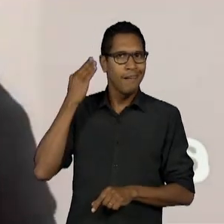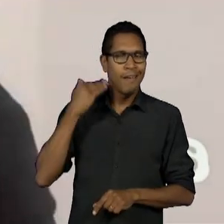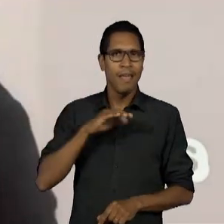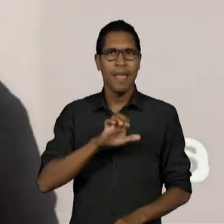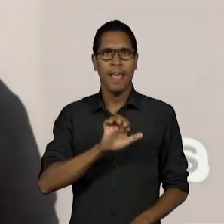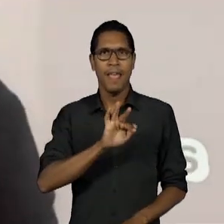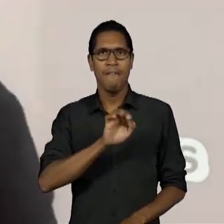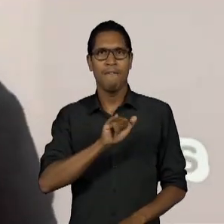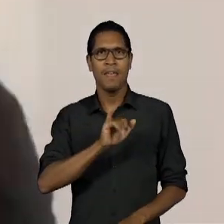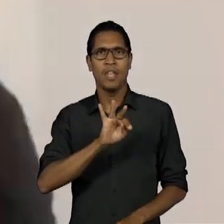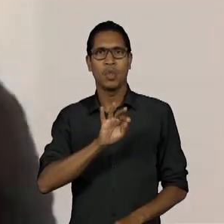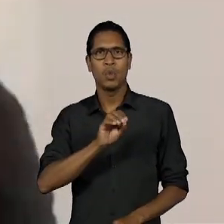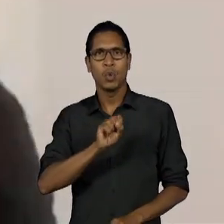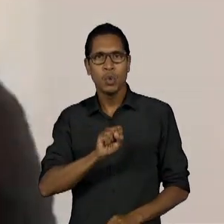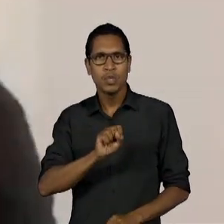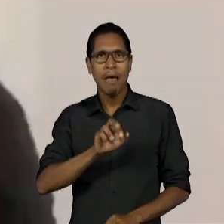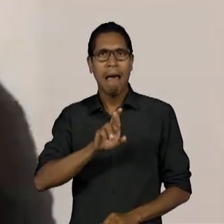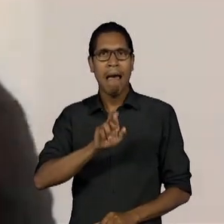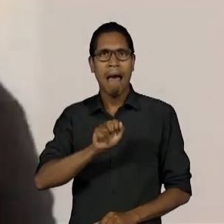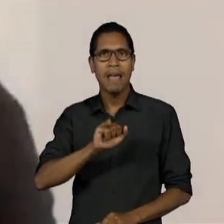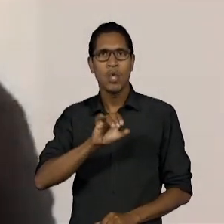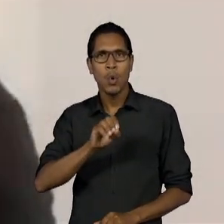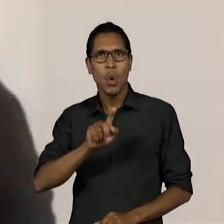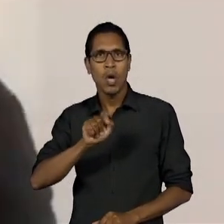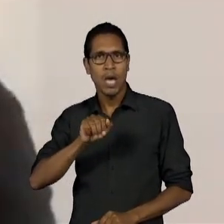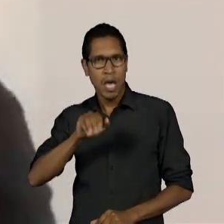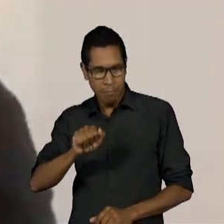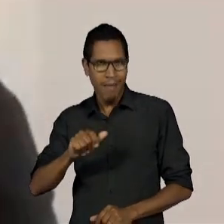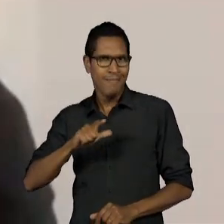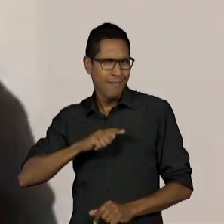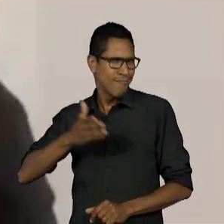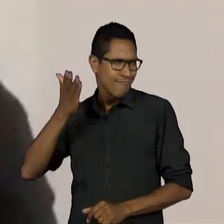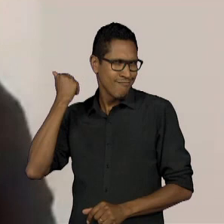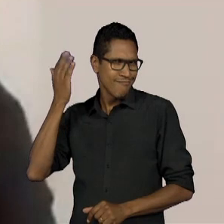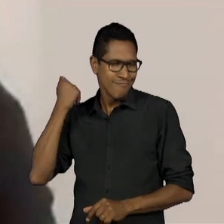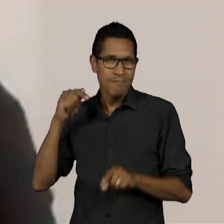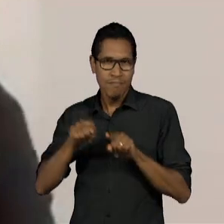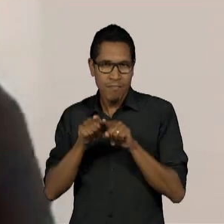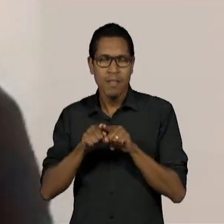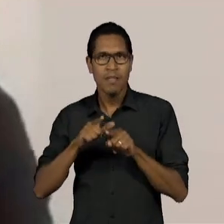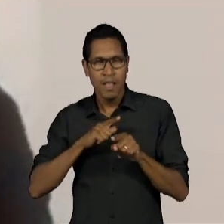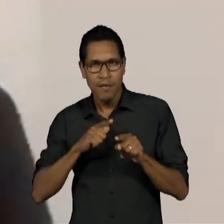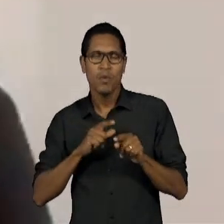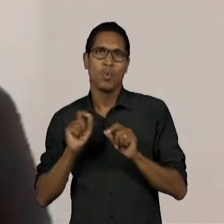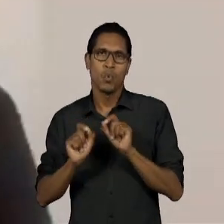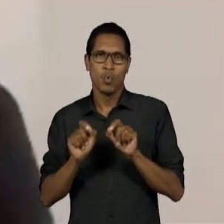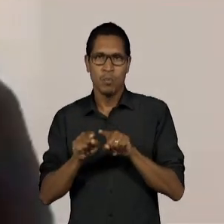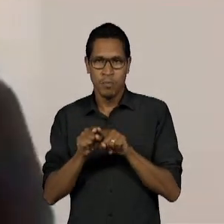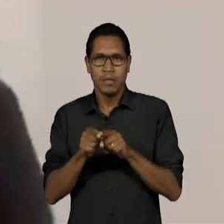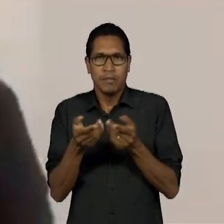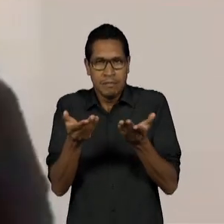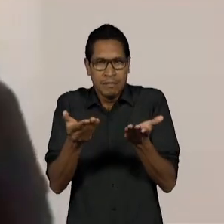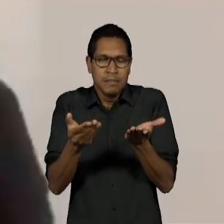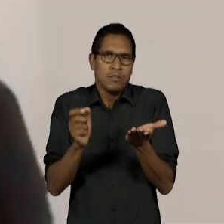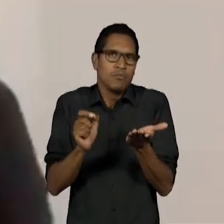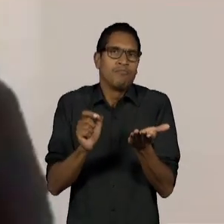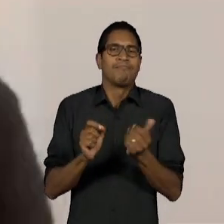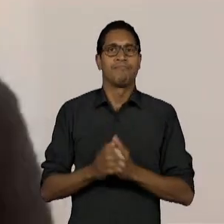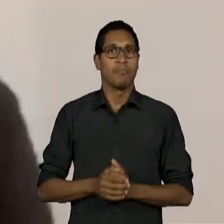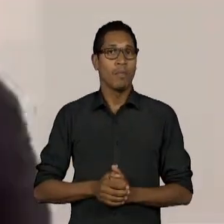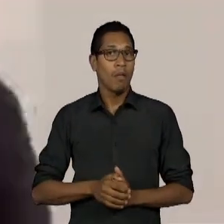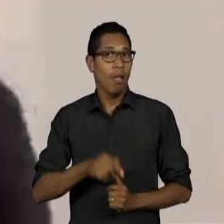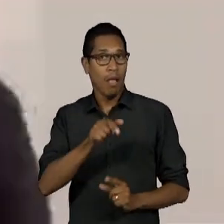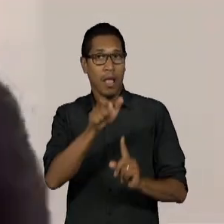do Campo, uma peça do Paul Sindel, que foi a peça de estreia da Beth, inclusive, eu era